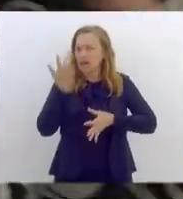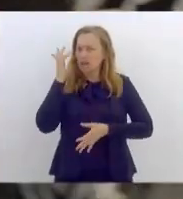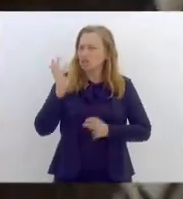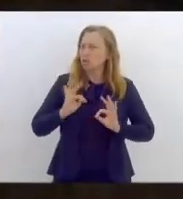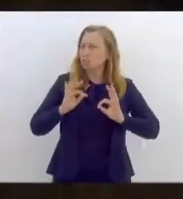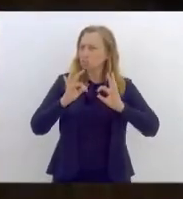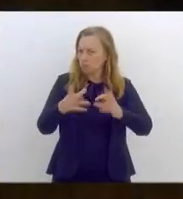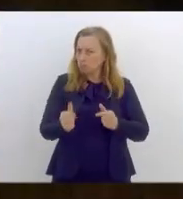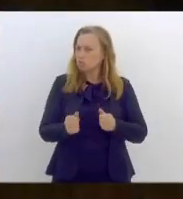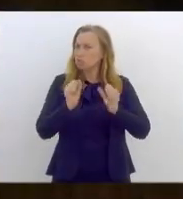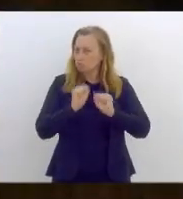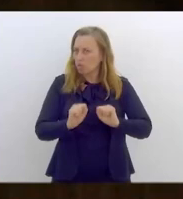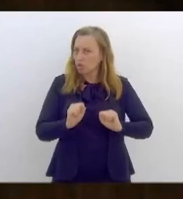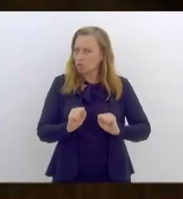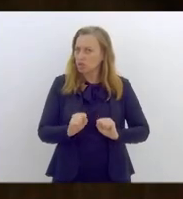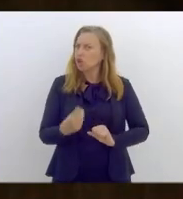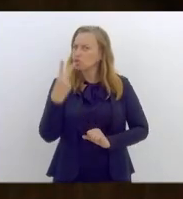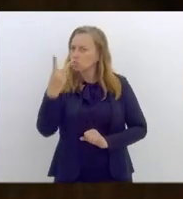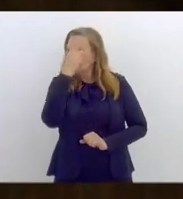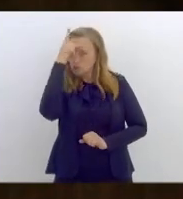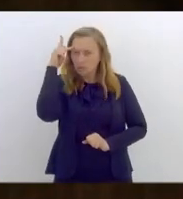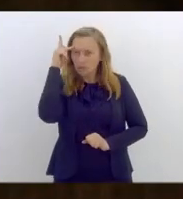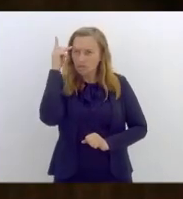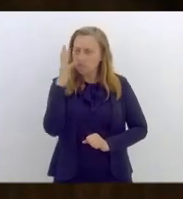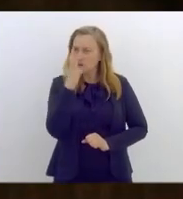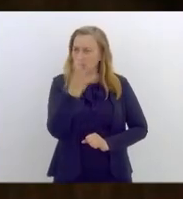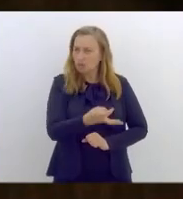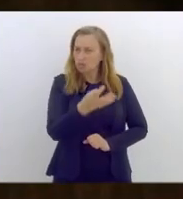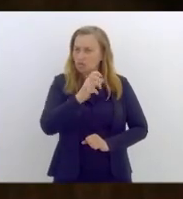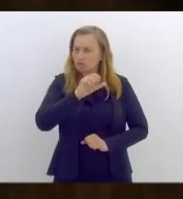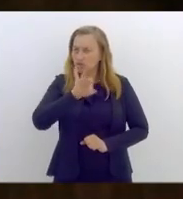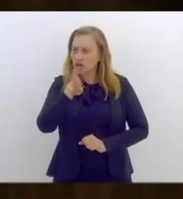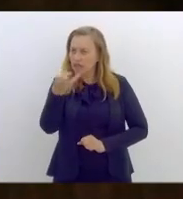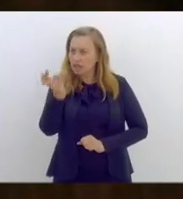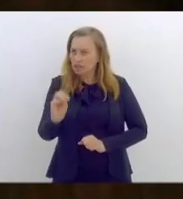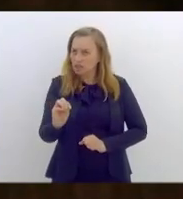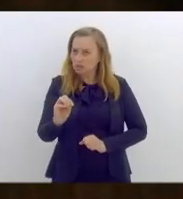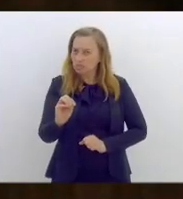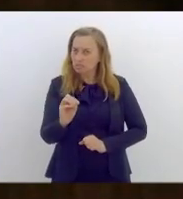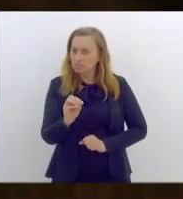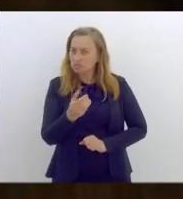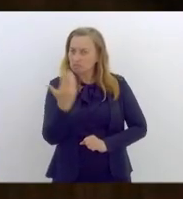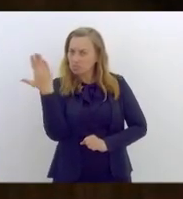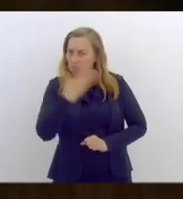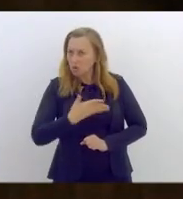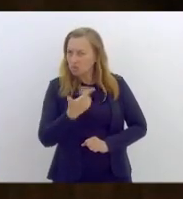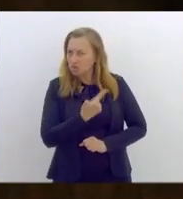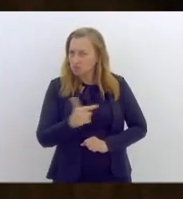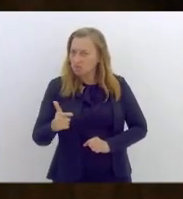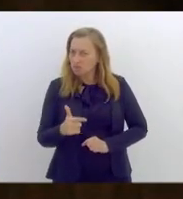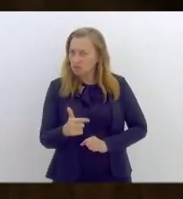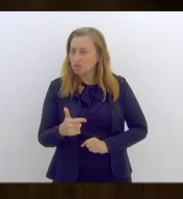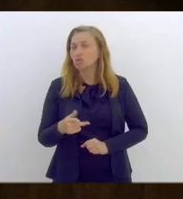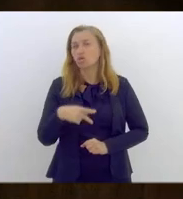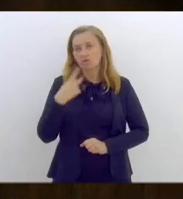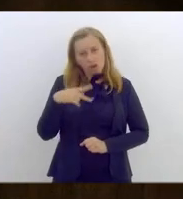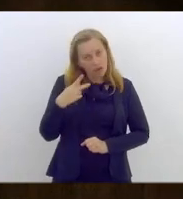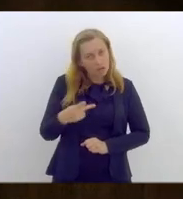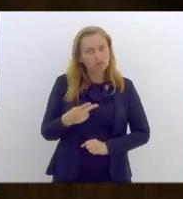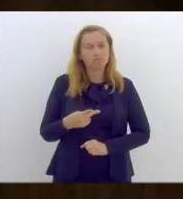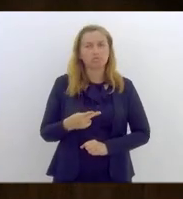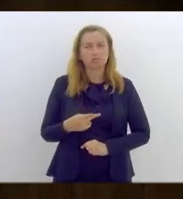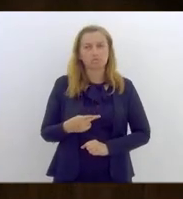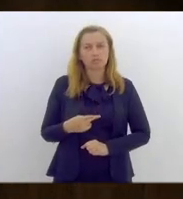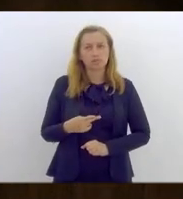tem duas pessoas que acusam o Jairinho sem provas eu tô falando isso colocando